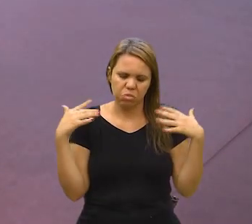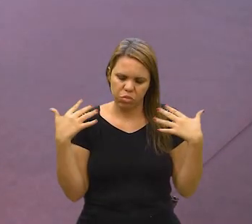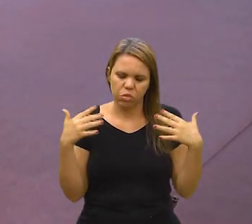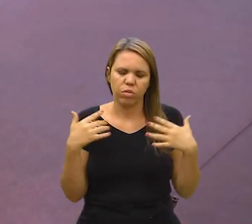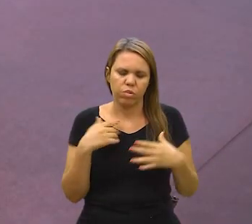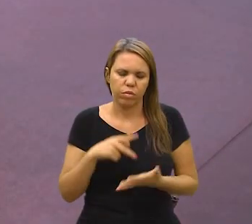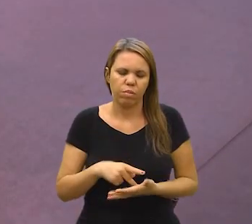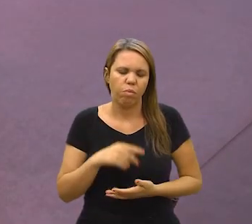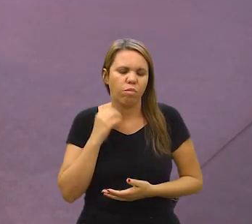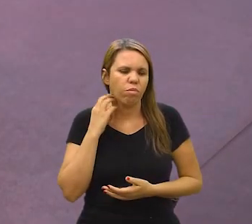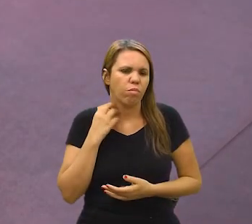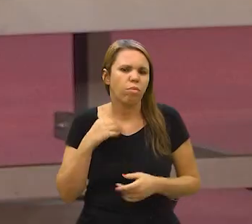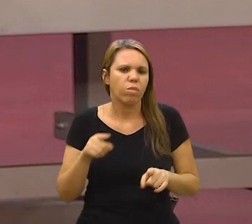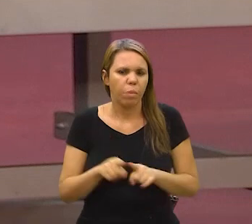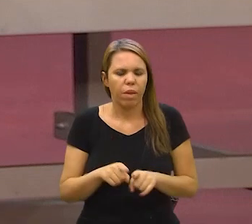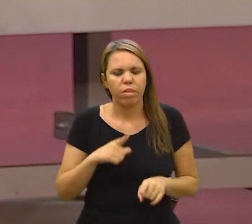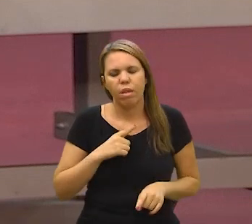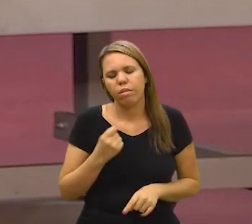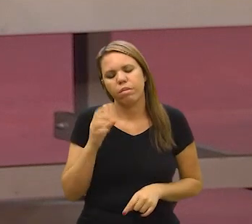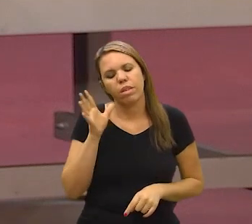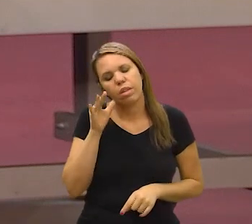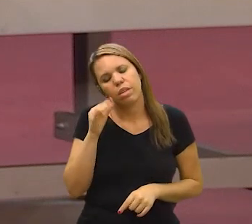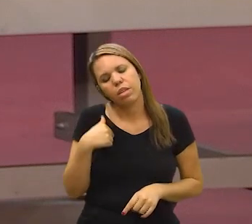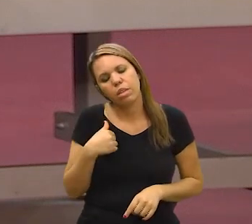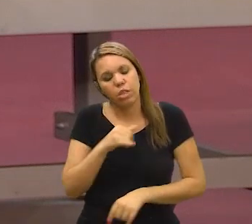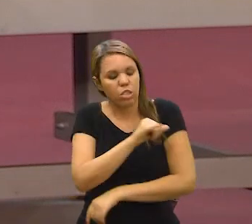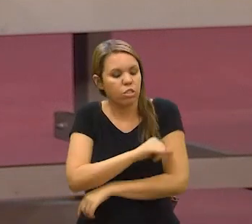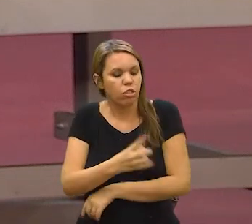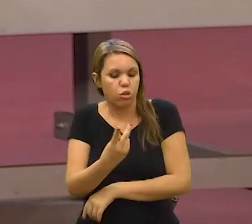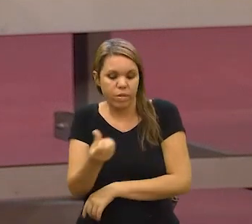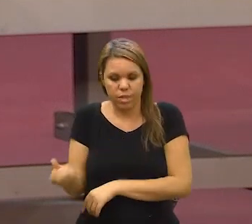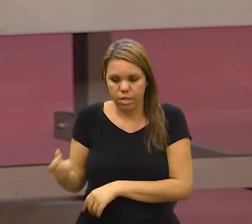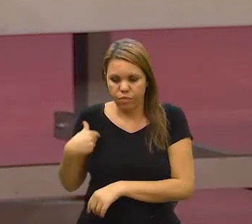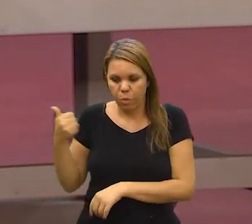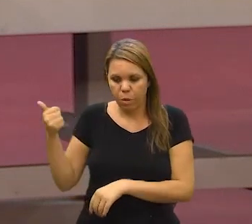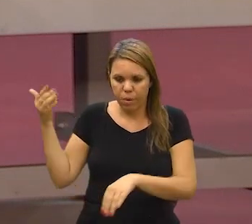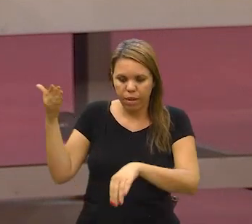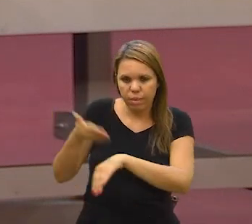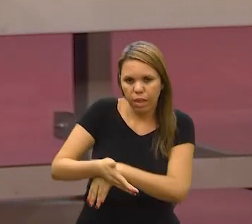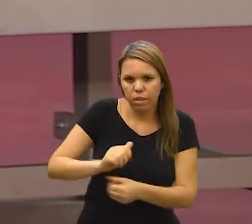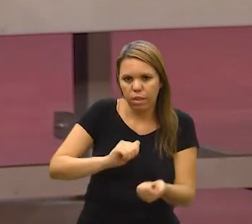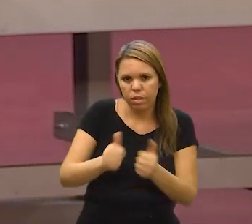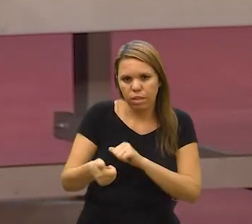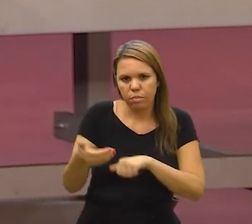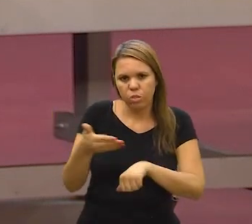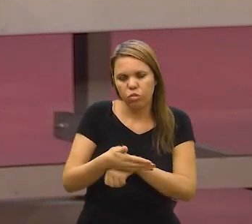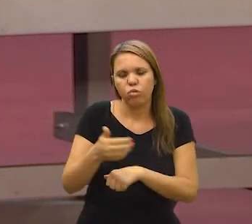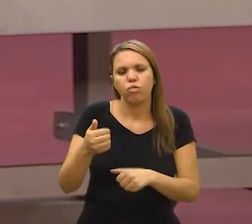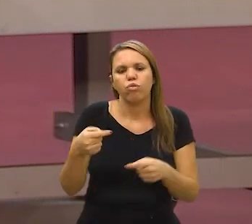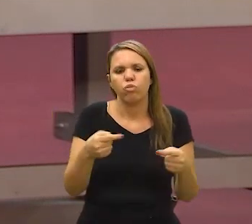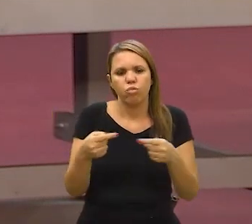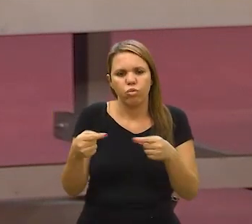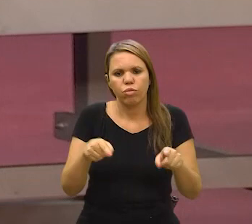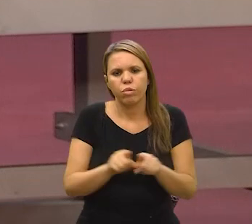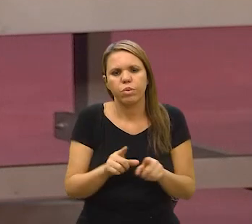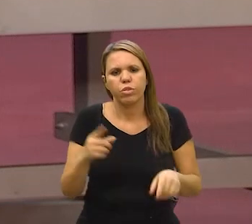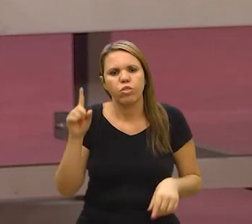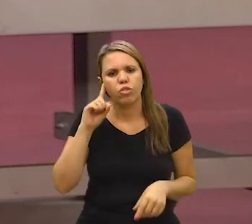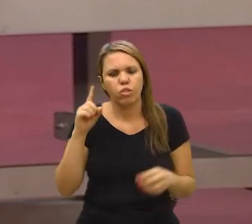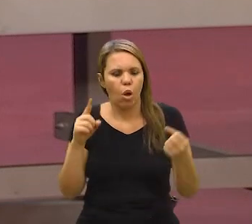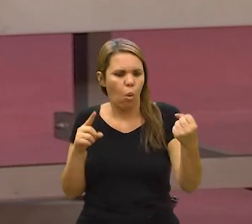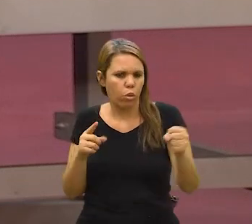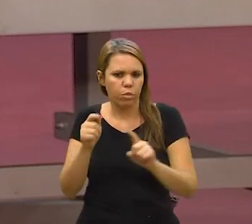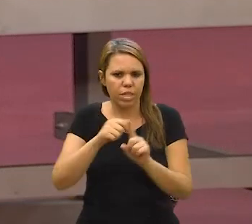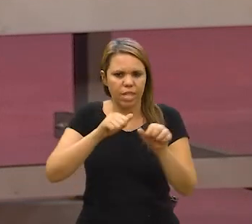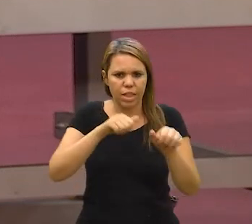isso não tenha dúvida. E tem até uma curiosidade na Rio 2016, que eu fui o primeiro atleta brasileiro a entrar no ginásio para jogar. Tá. Então lá no dia